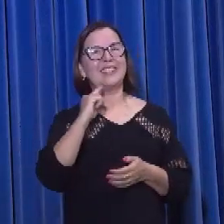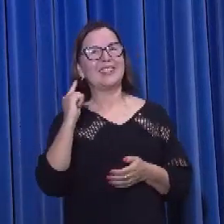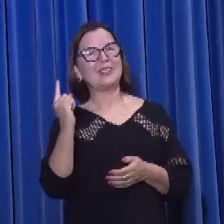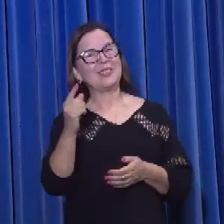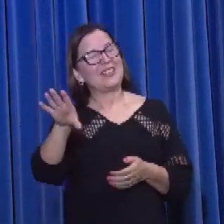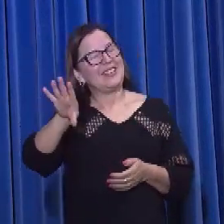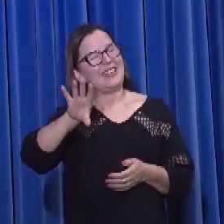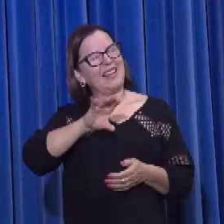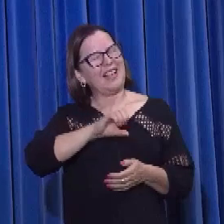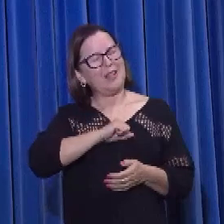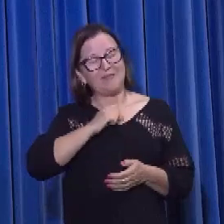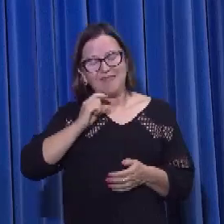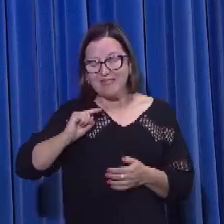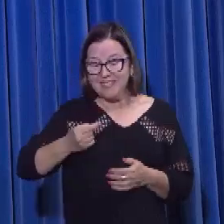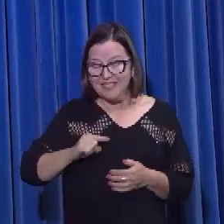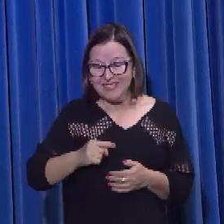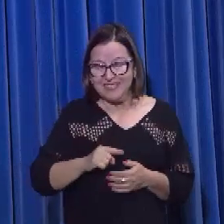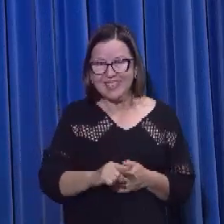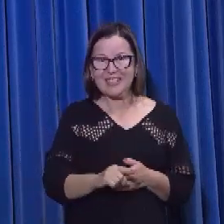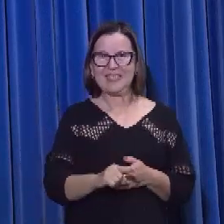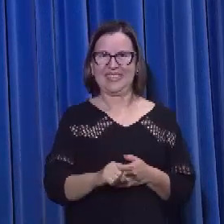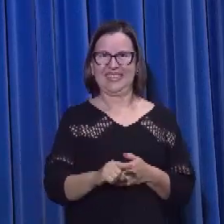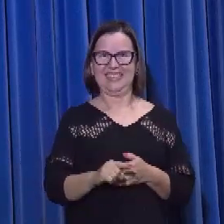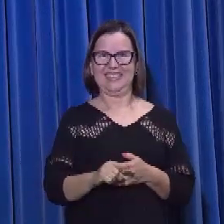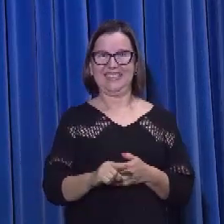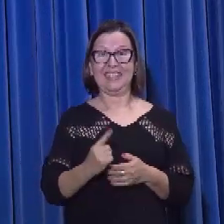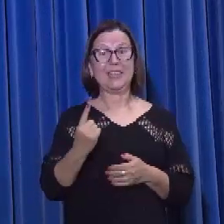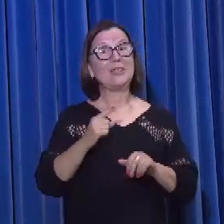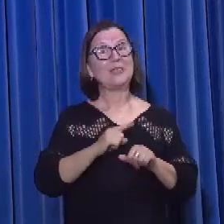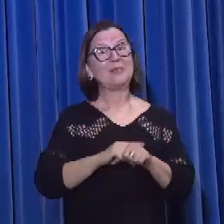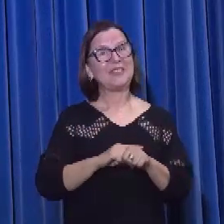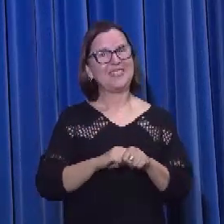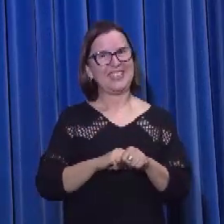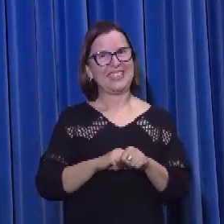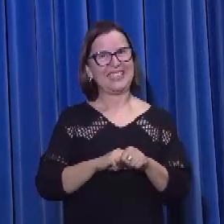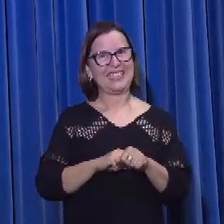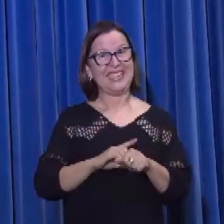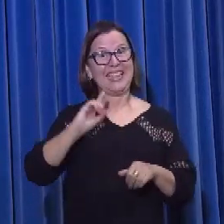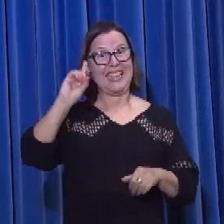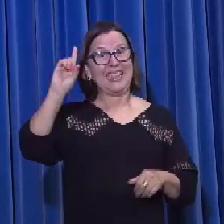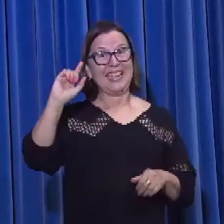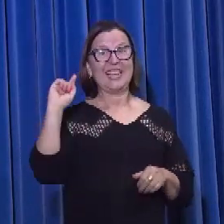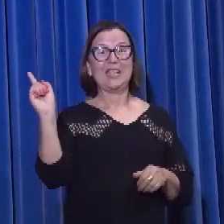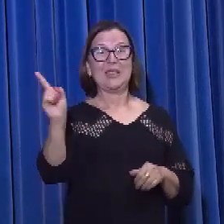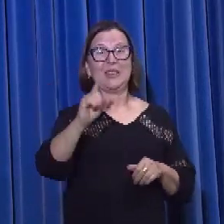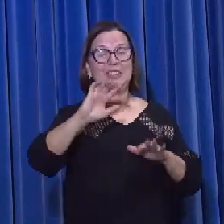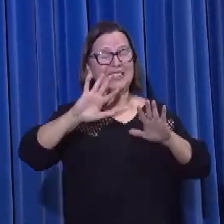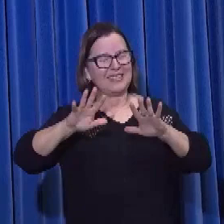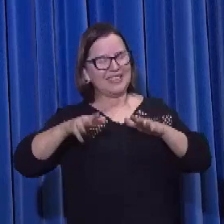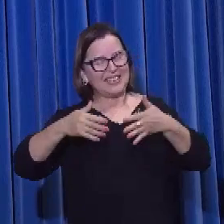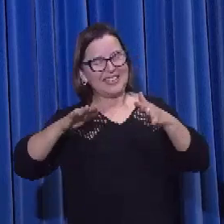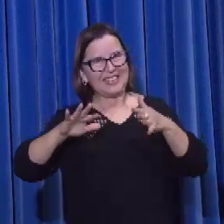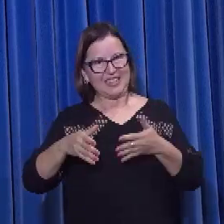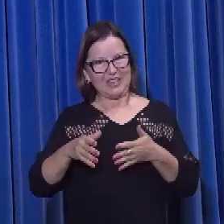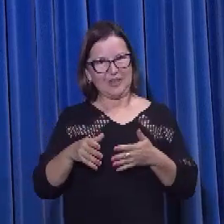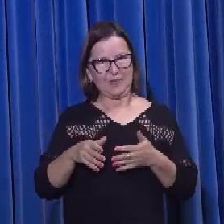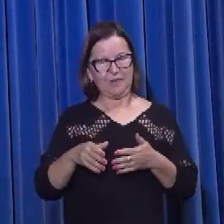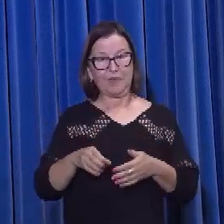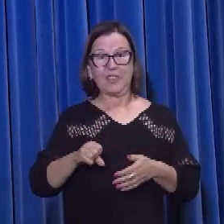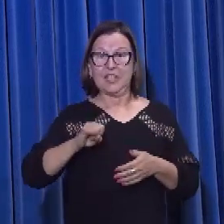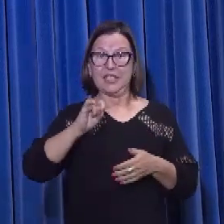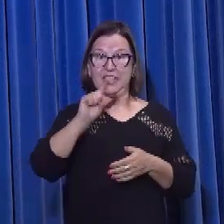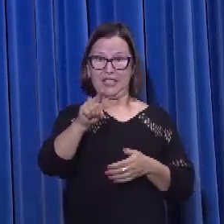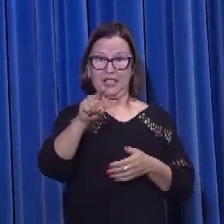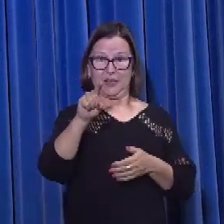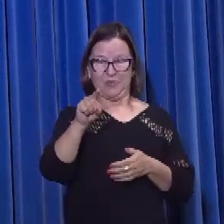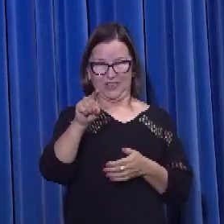Márcio Frost, que num determinado momento Ele vai nos atrair, caso você seja